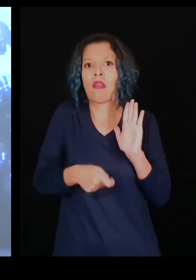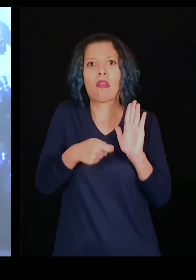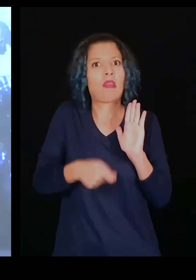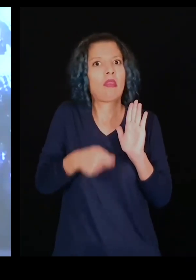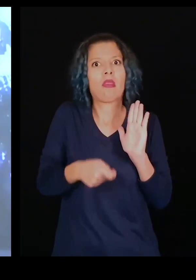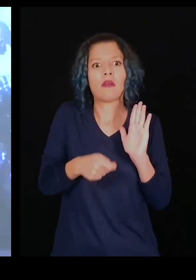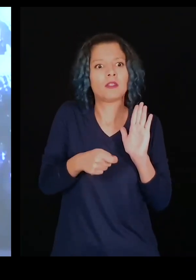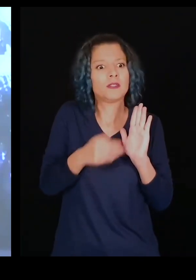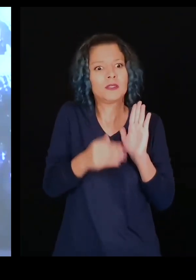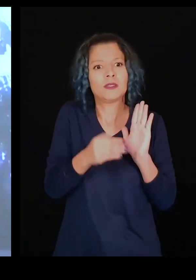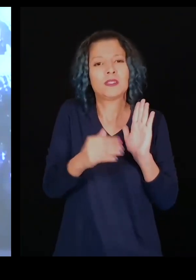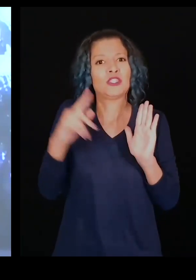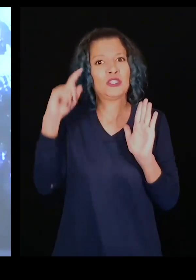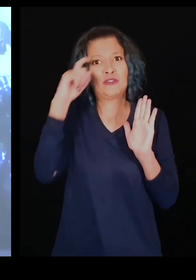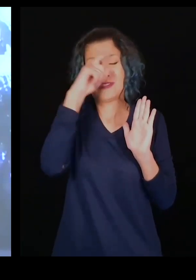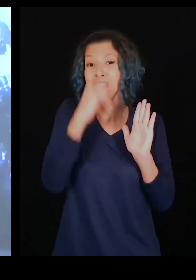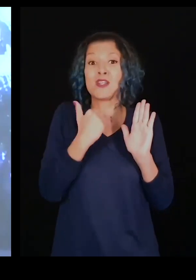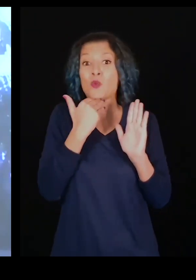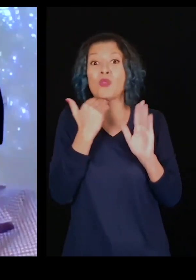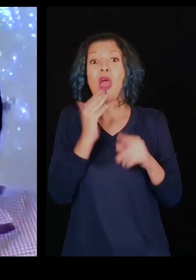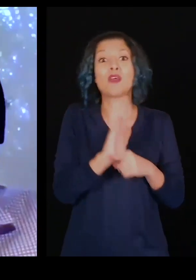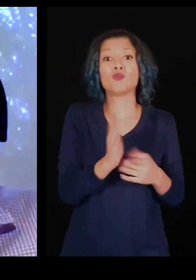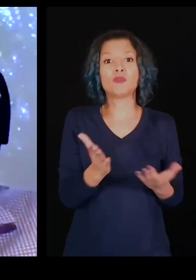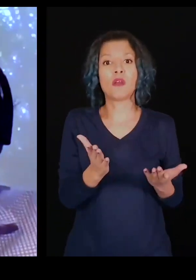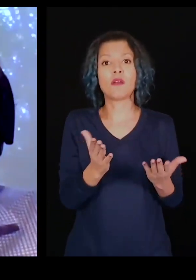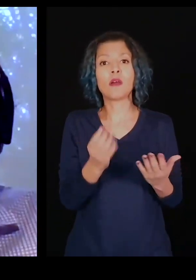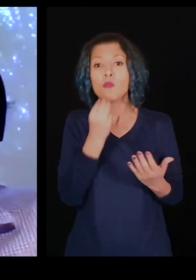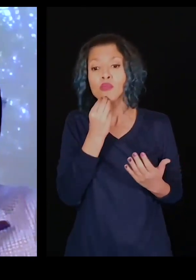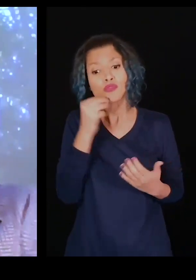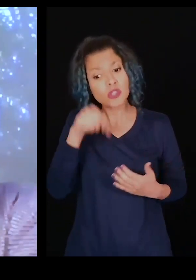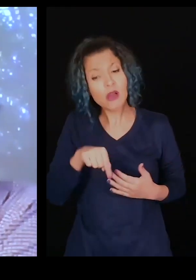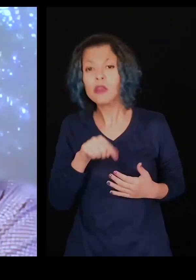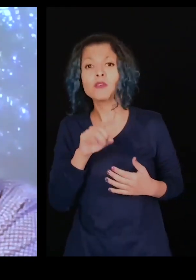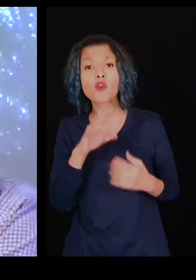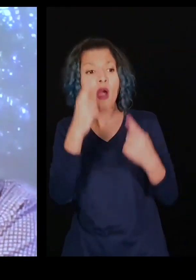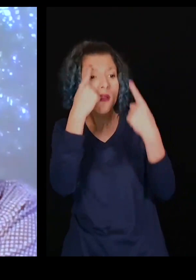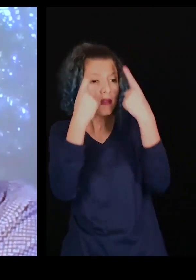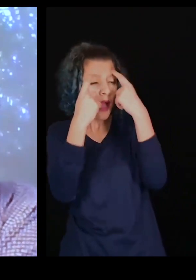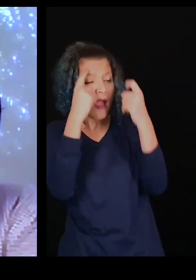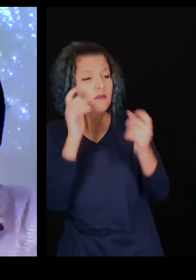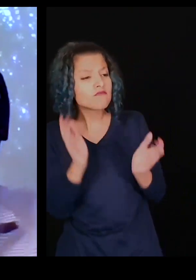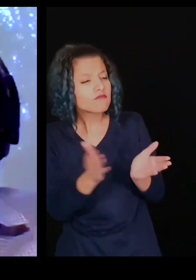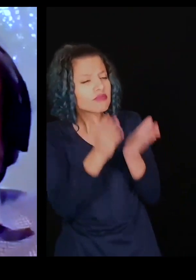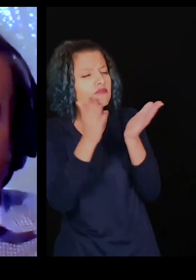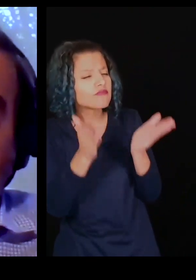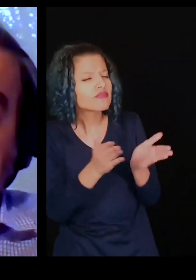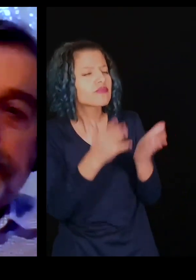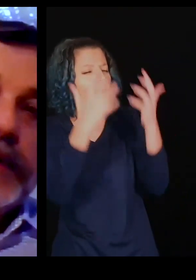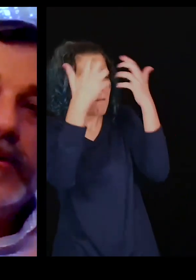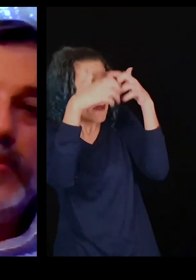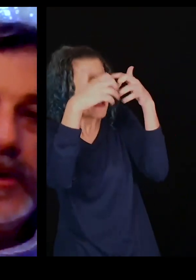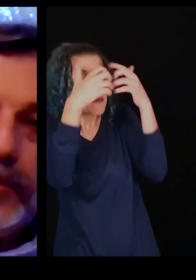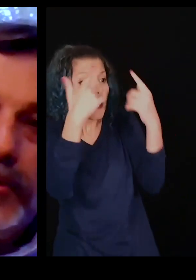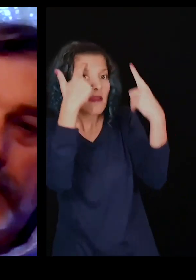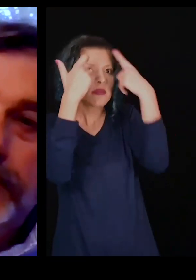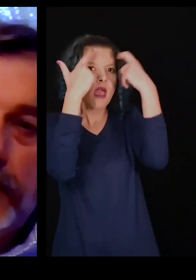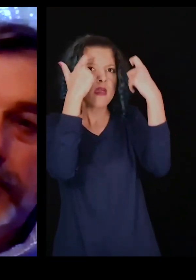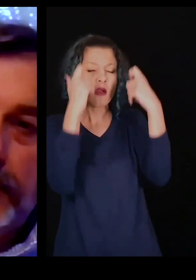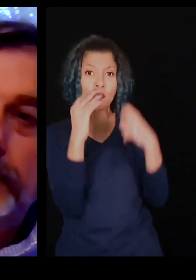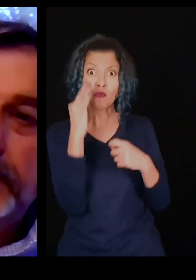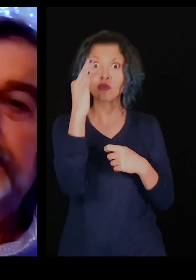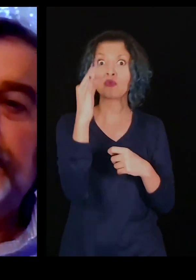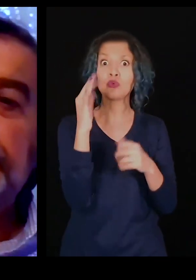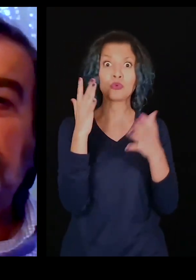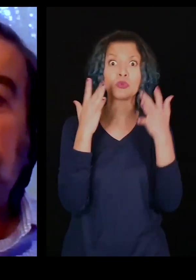a gente deveria ter a possibilidade de fomentar ideias que não necessariamente vão se transformar em espetáculo ou em exposição